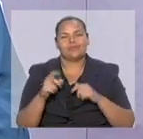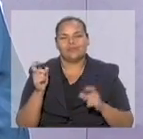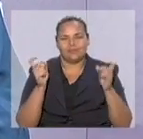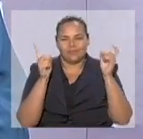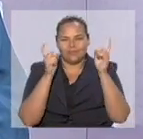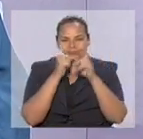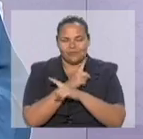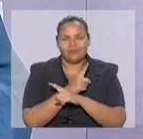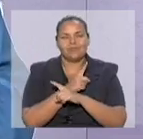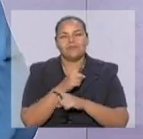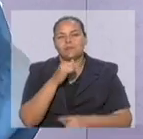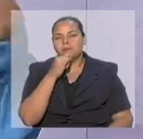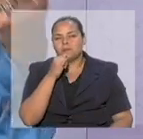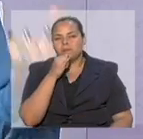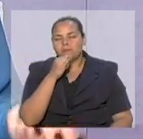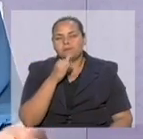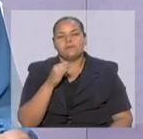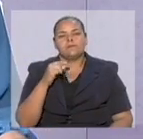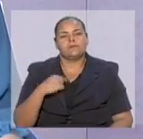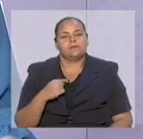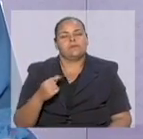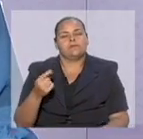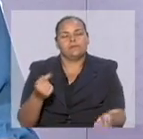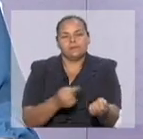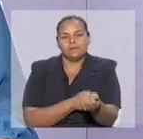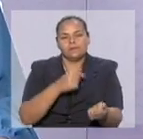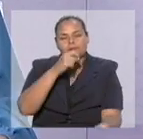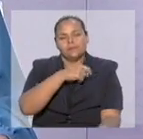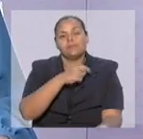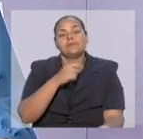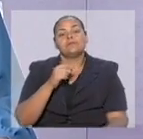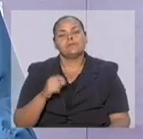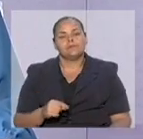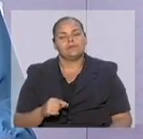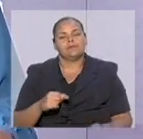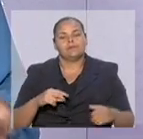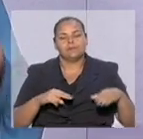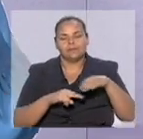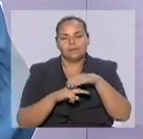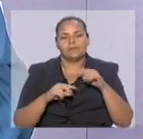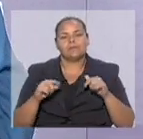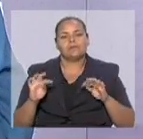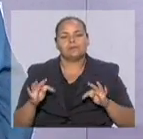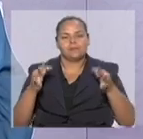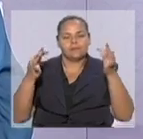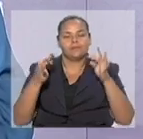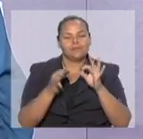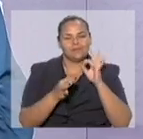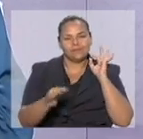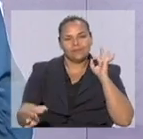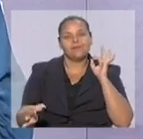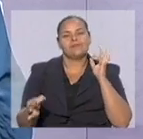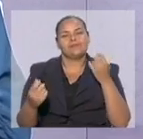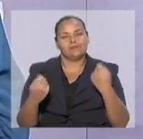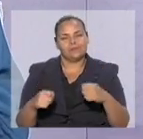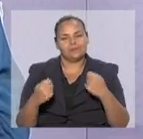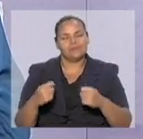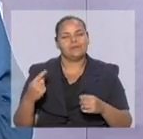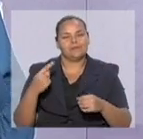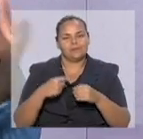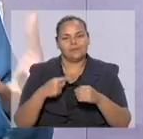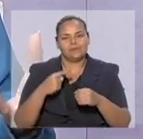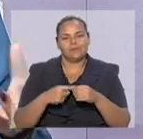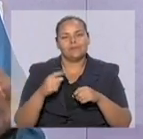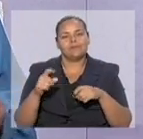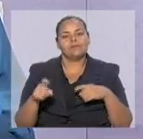de dificuldade de radioterapia, de quimioterapia, daqueles pacientes que moram longe da cidade grande, que tem que vir do